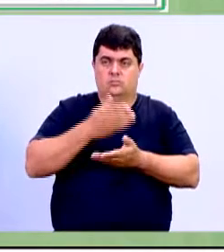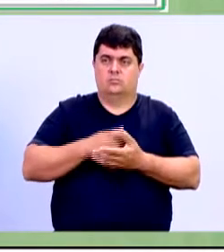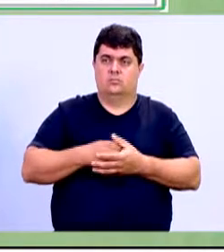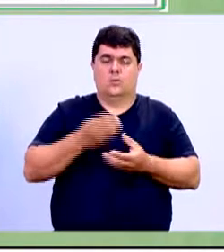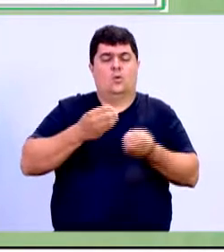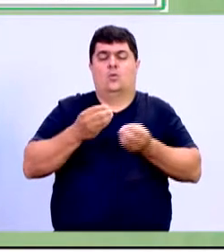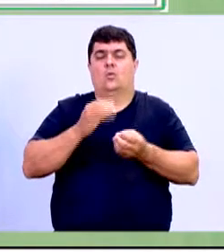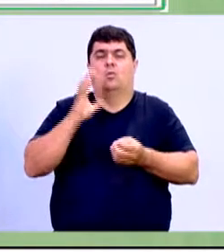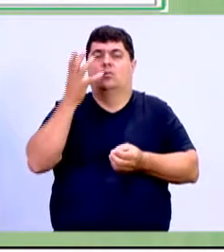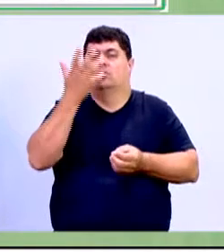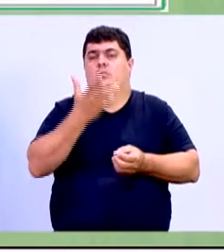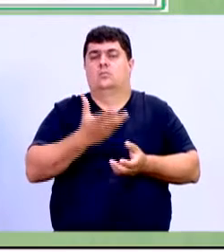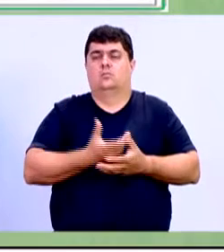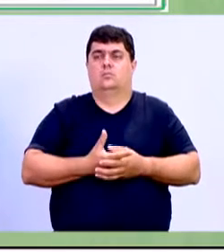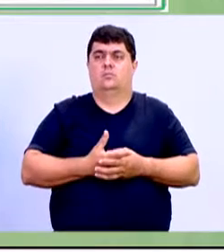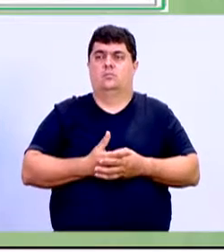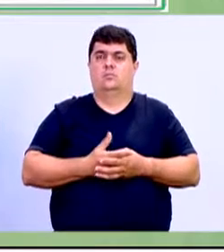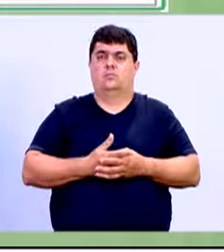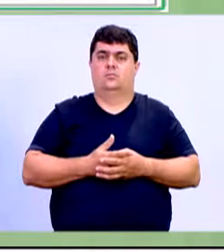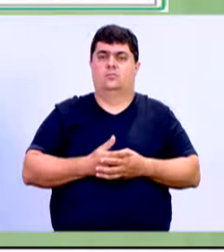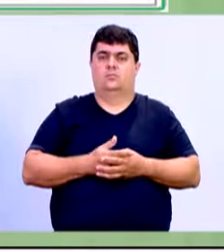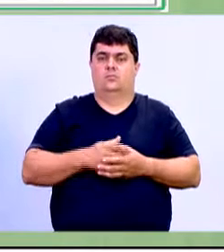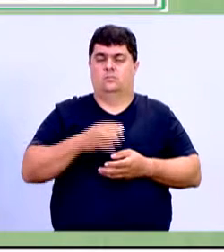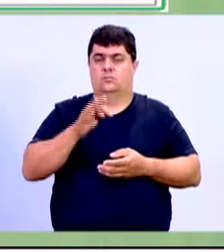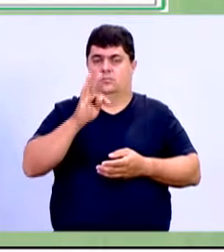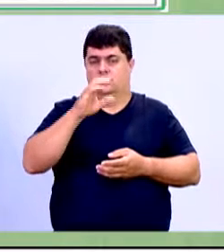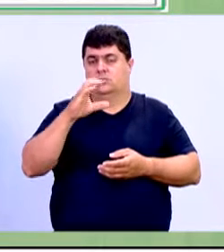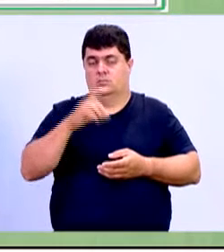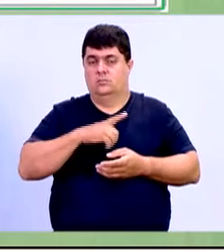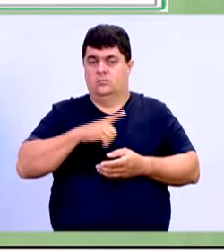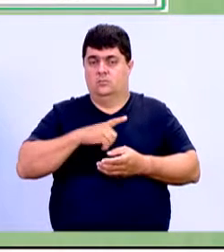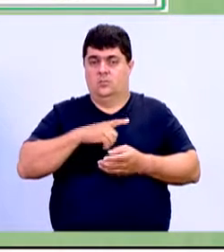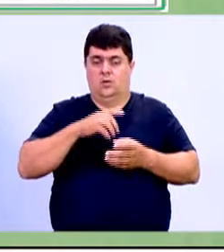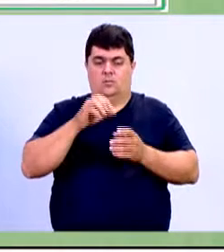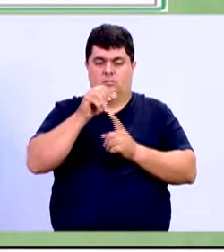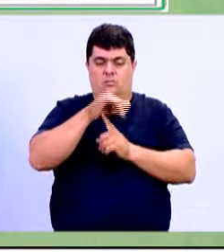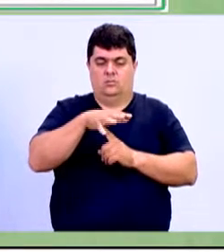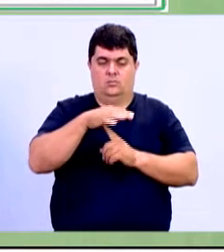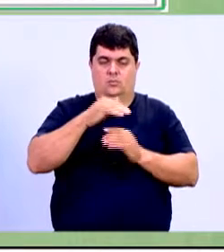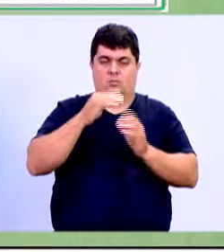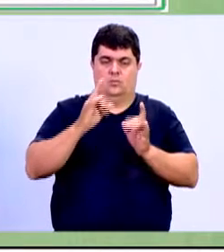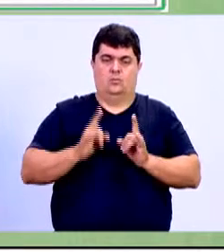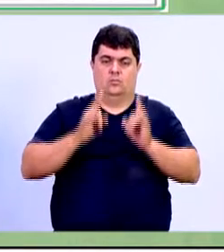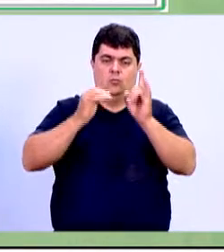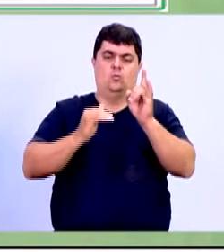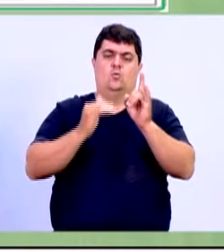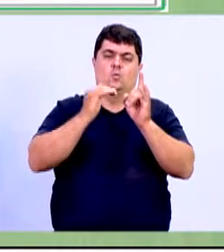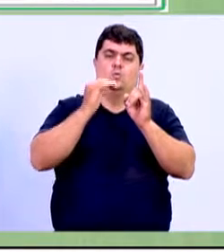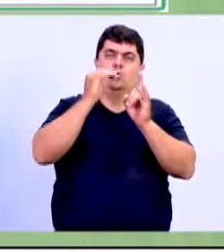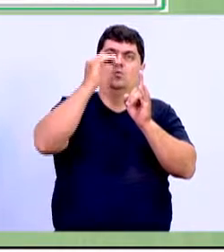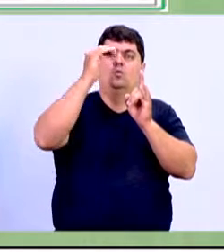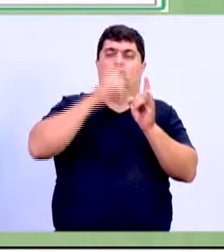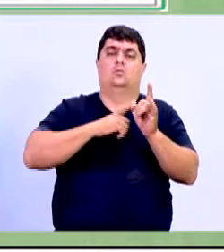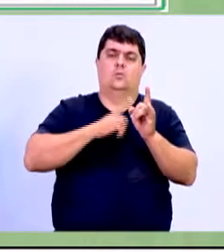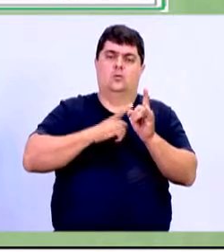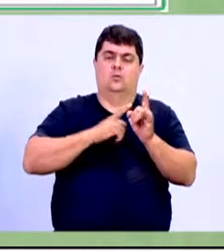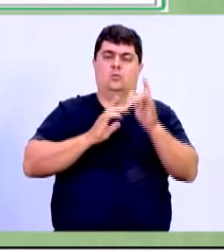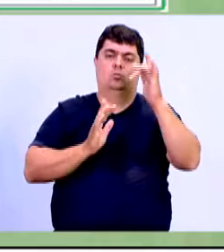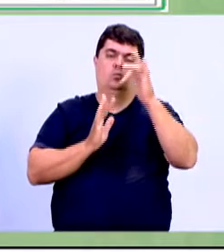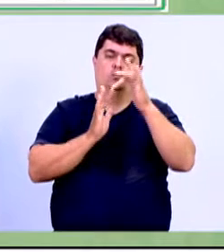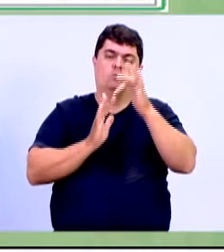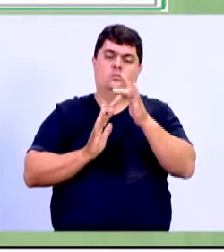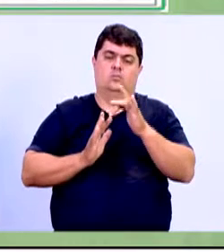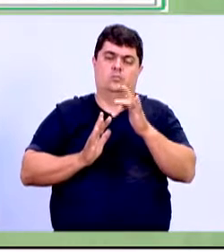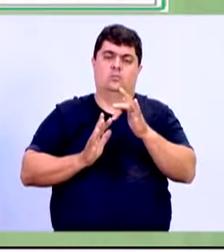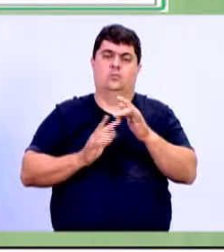que funciona? O tribunal tem switches espalhados em cada andar, né? E aí esses switches estão ligados por